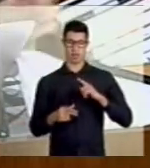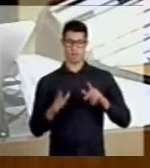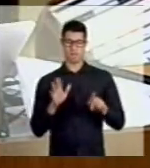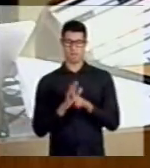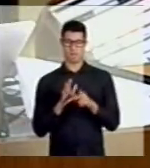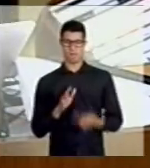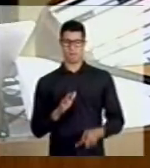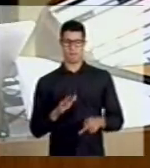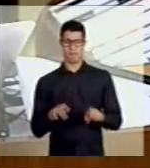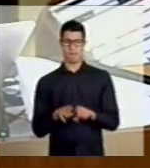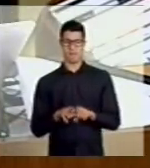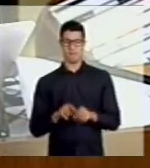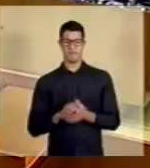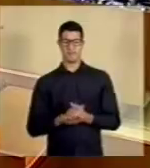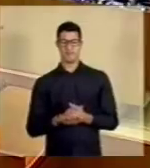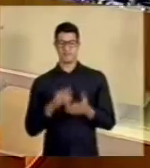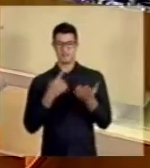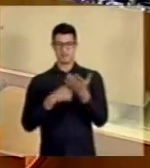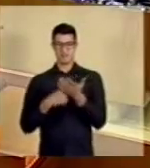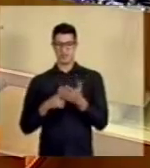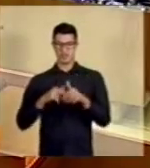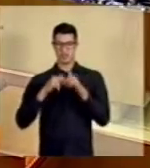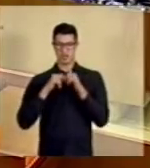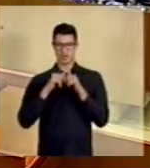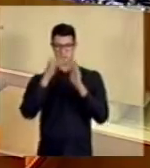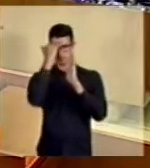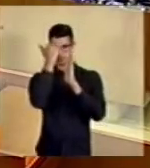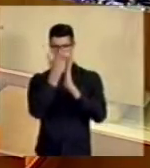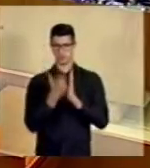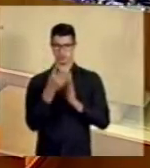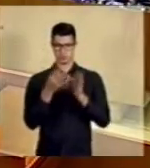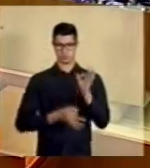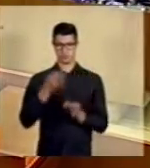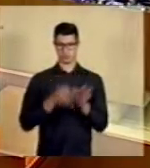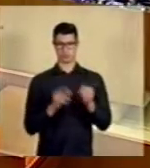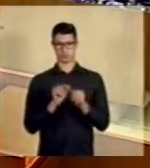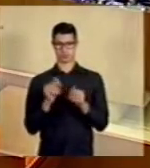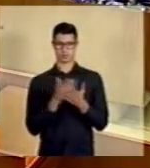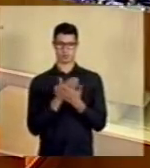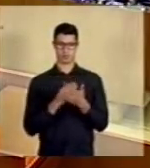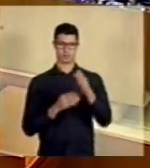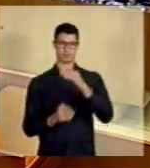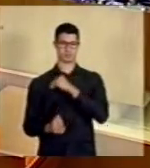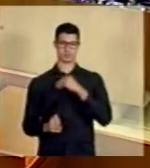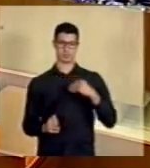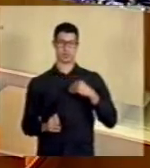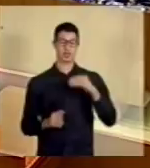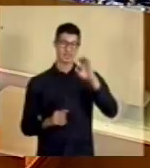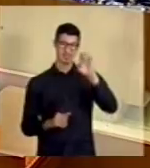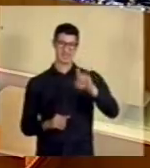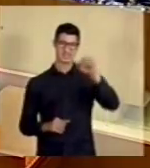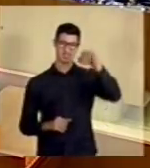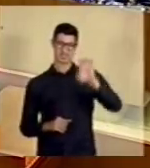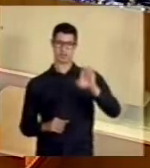uma das partes ao negociar. Por isso, cumpre ao juiz proceder apenas ao exame externo dos